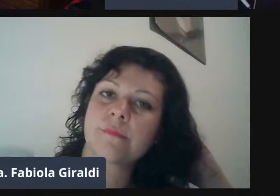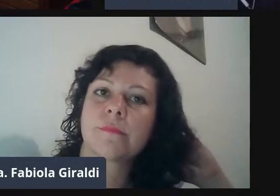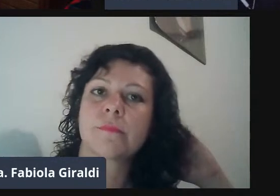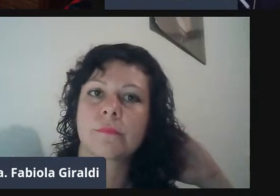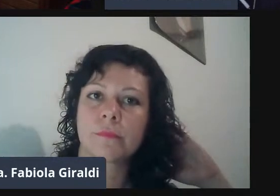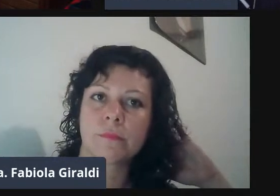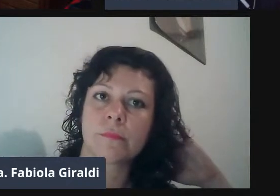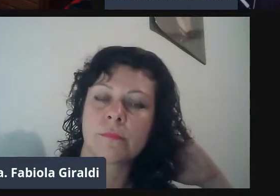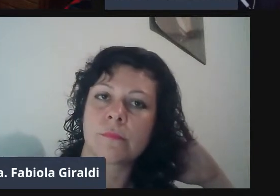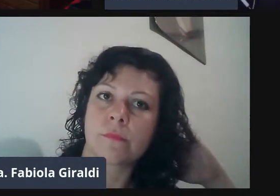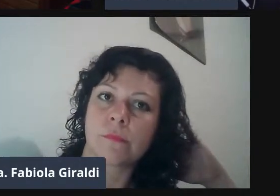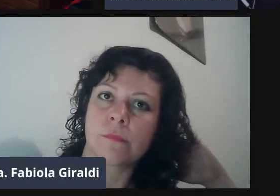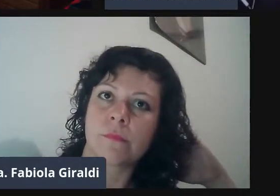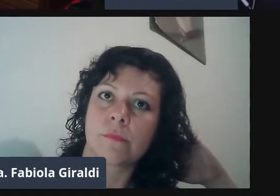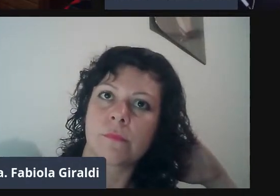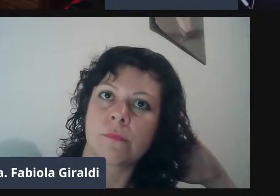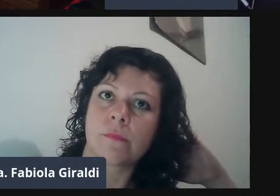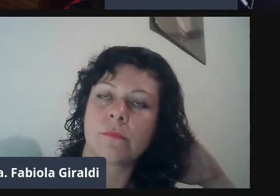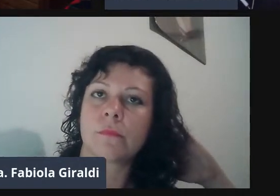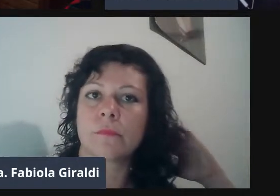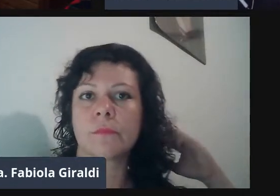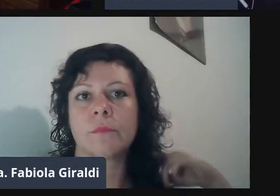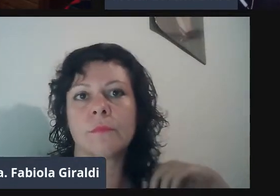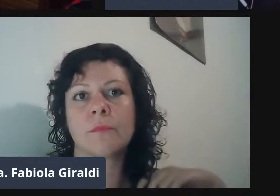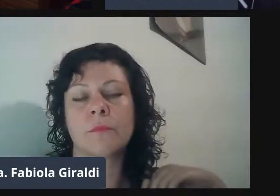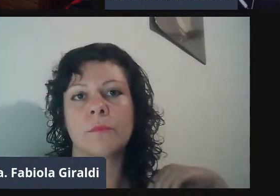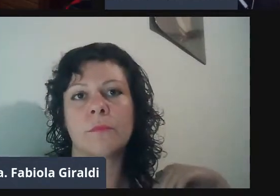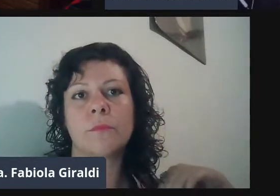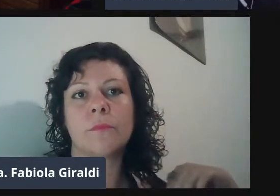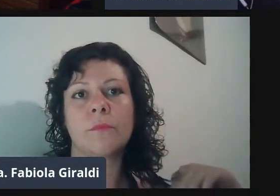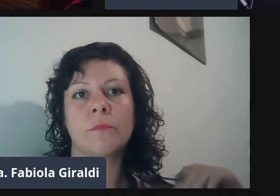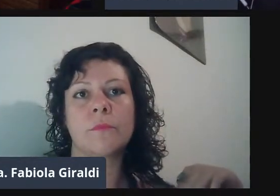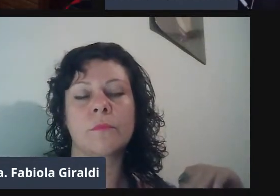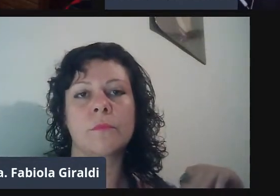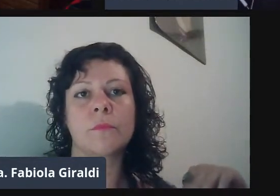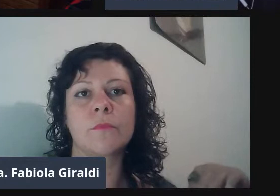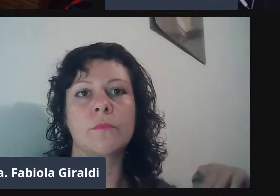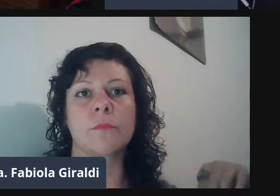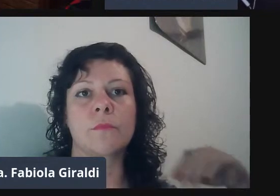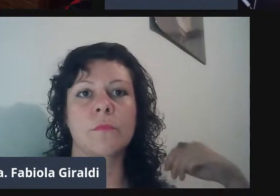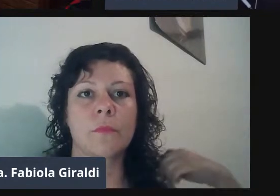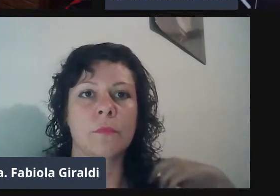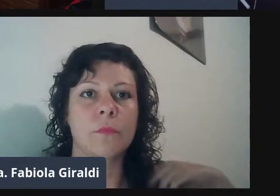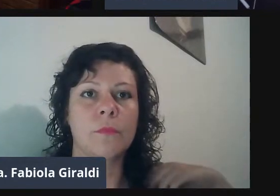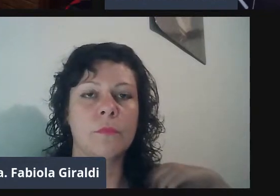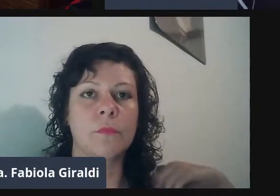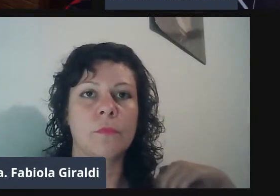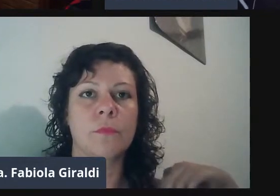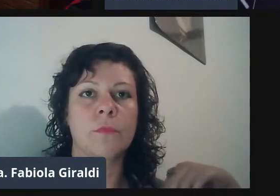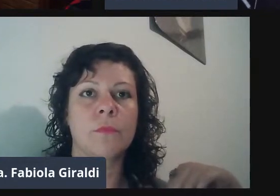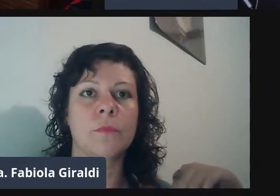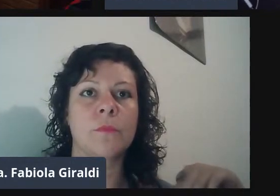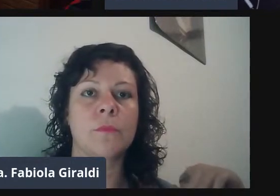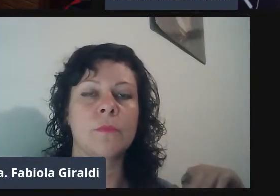tantas operações, de tantas naturezas diferentes, isso não justifica